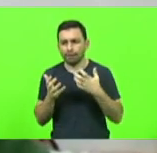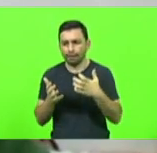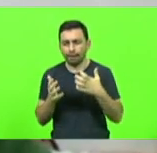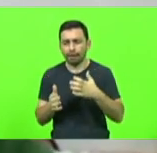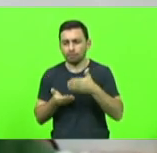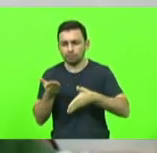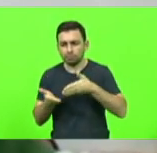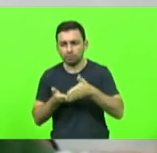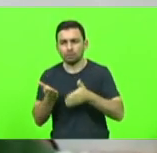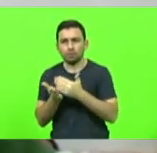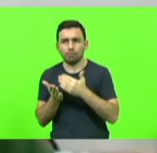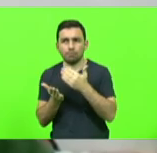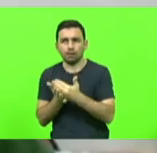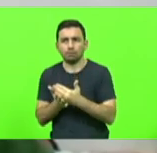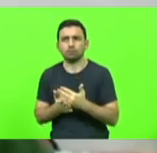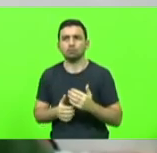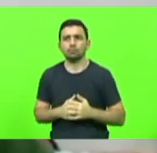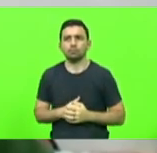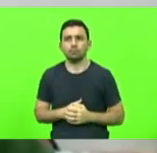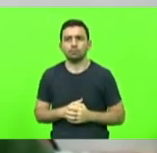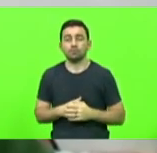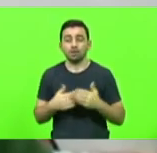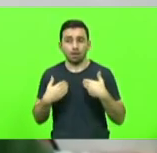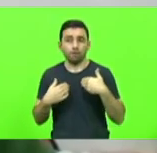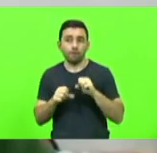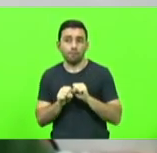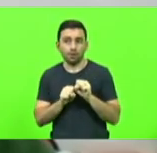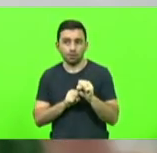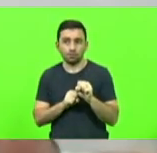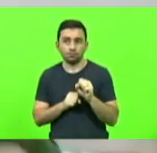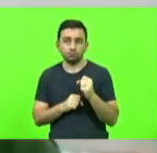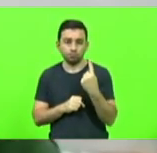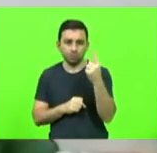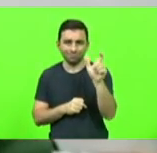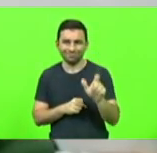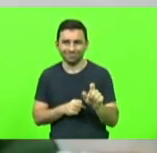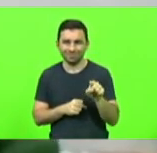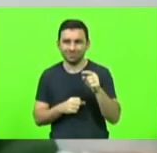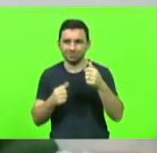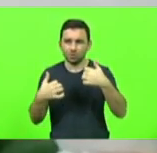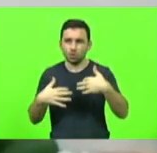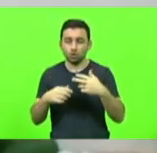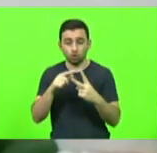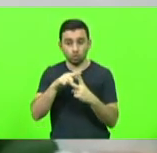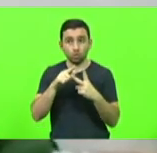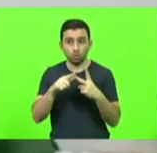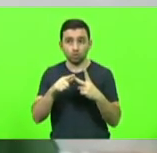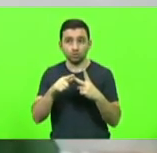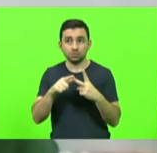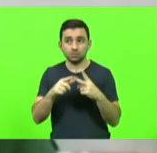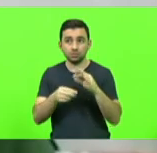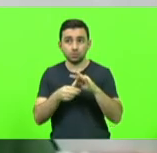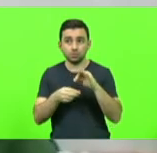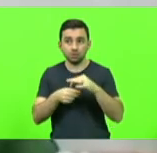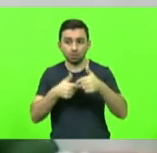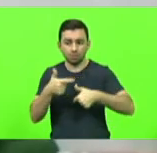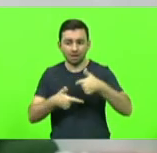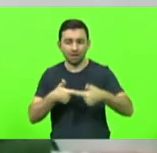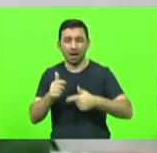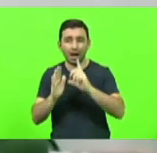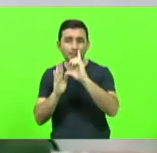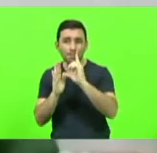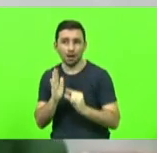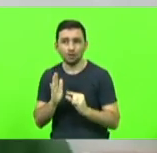atendimento. Quando me formei, diz uma delas, trabalhei em duas instituições com um salário bem abaixo do que